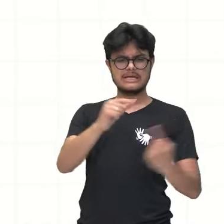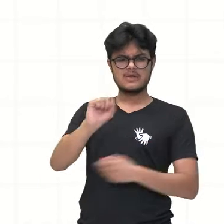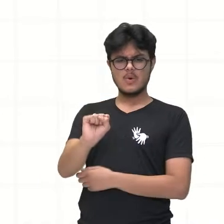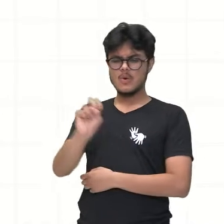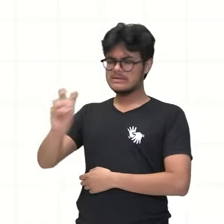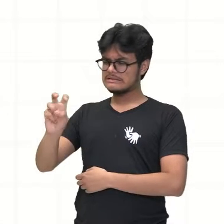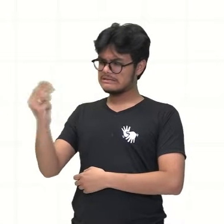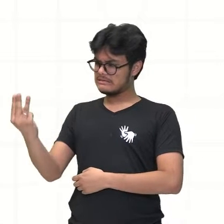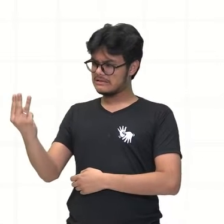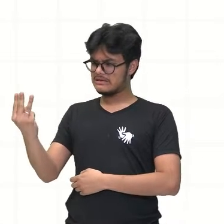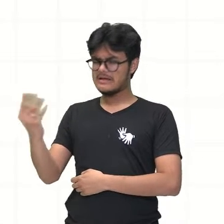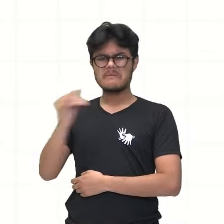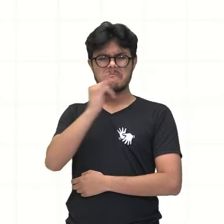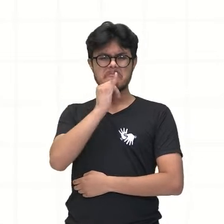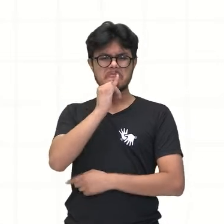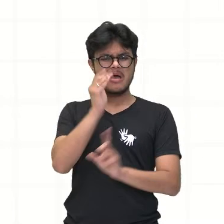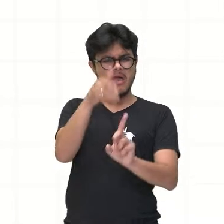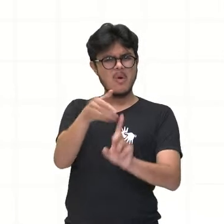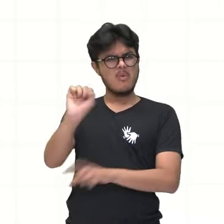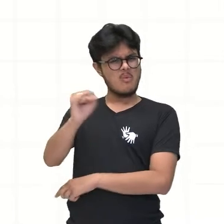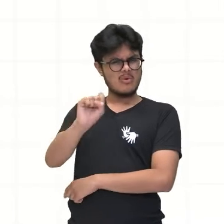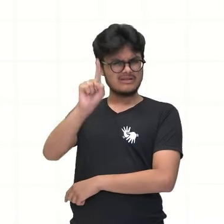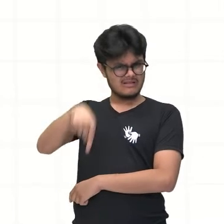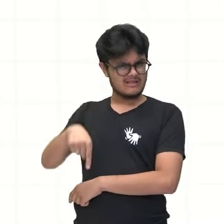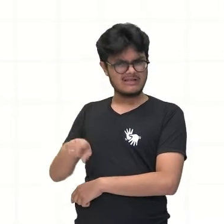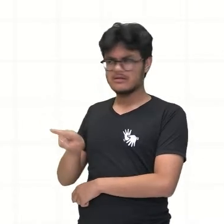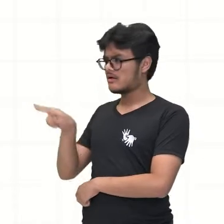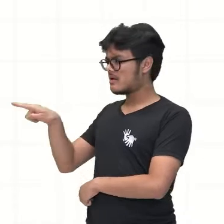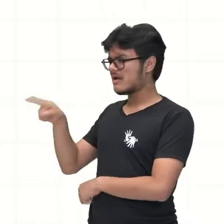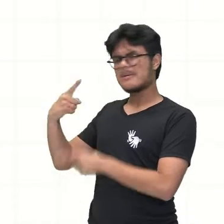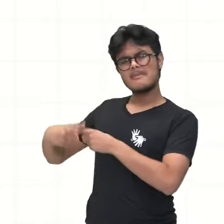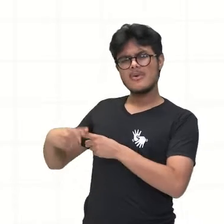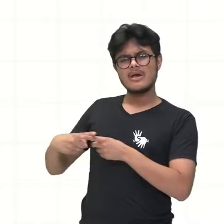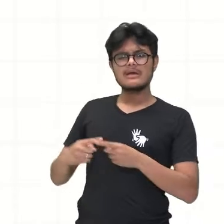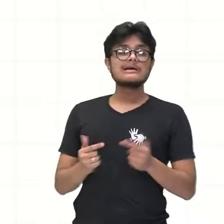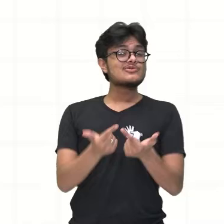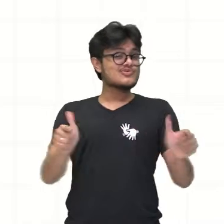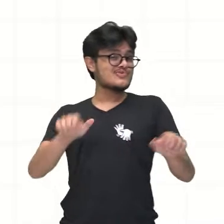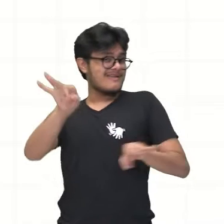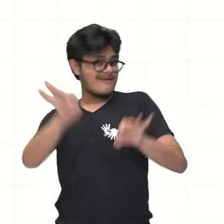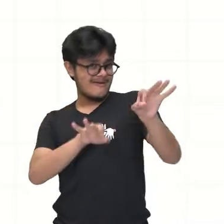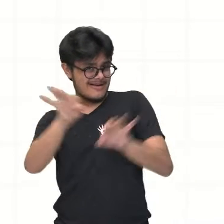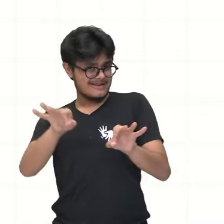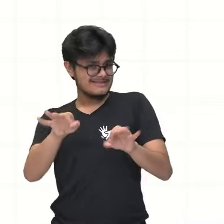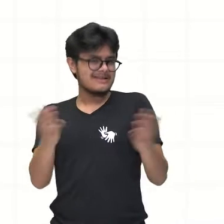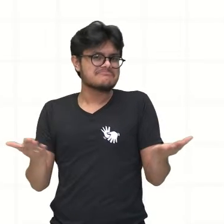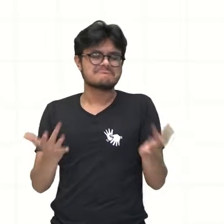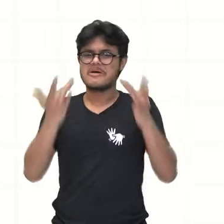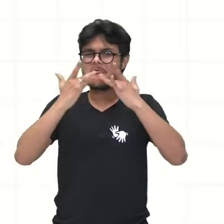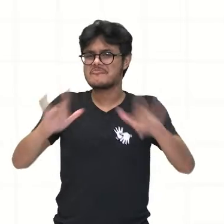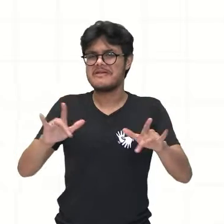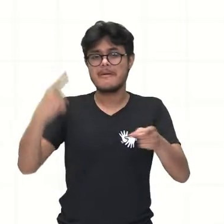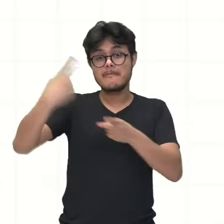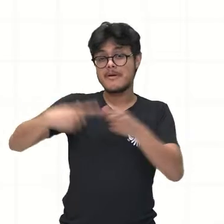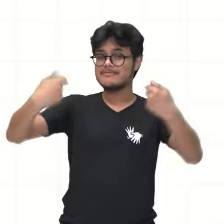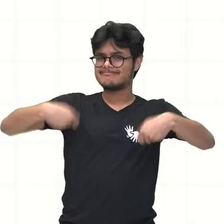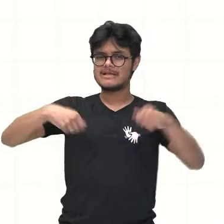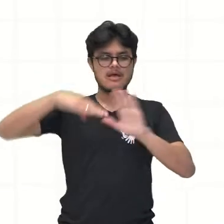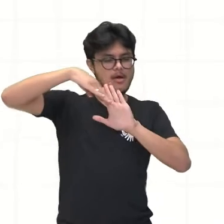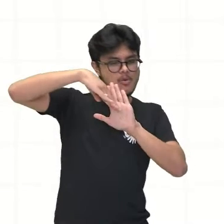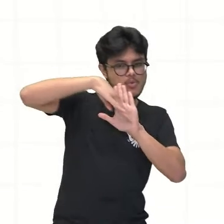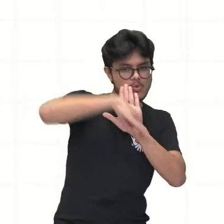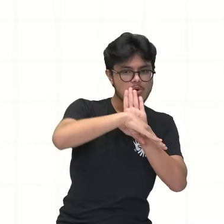posso dizer que é o do meio, o 8, né? Por quê? Eu ainda não posso dizer isso, porque